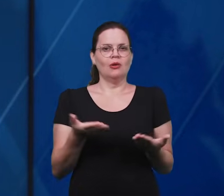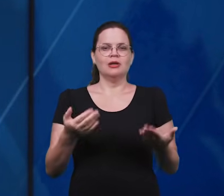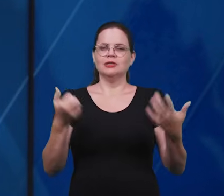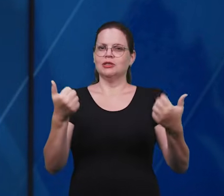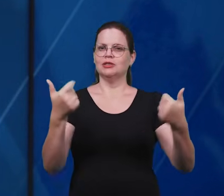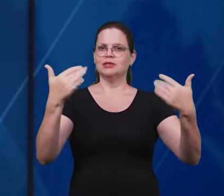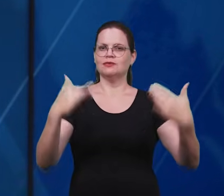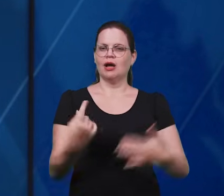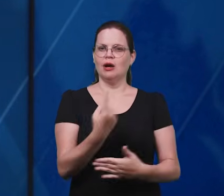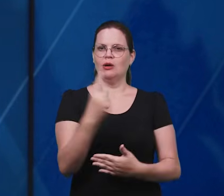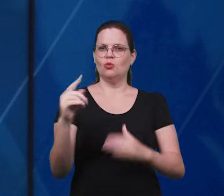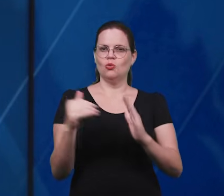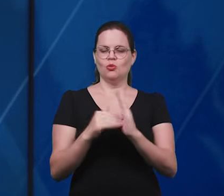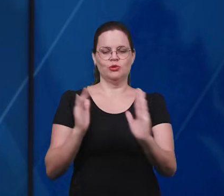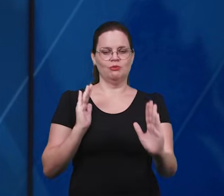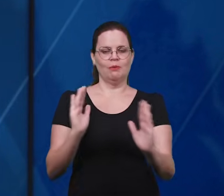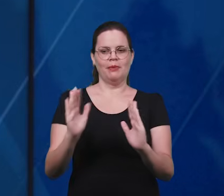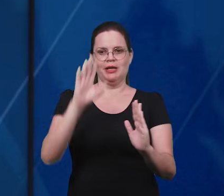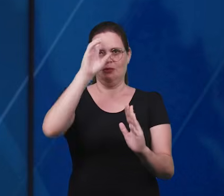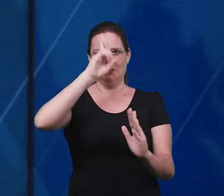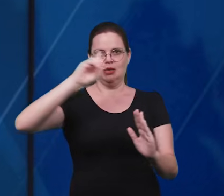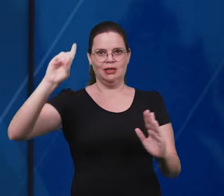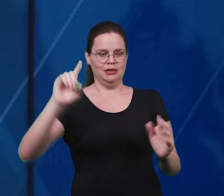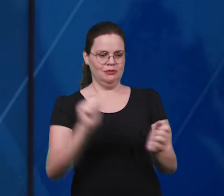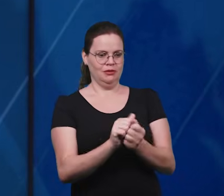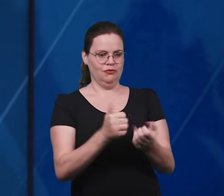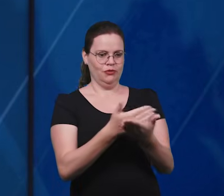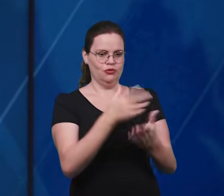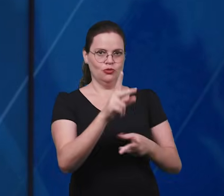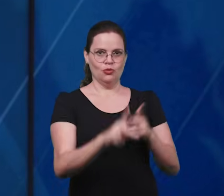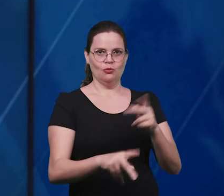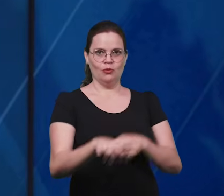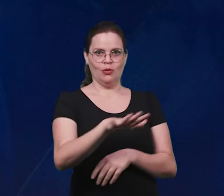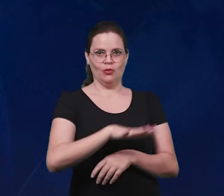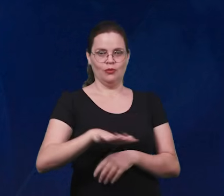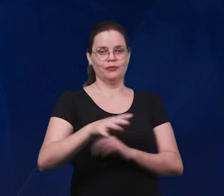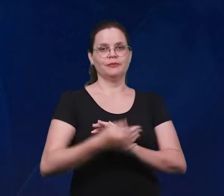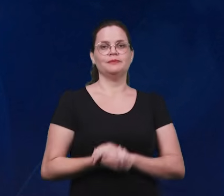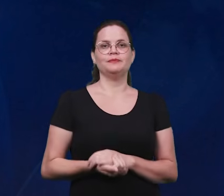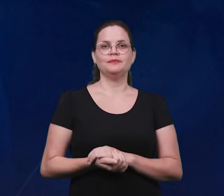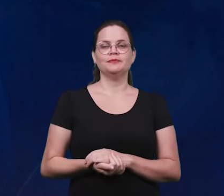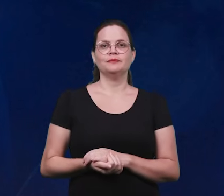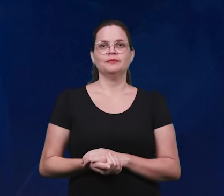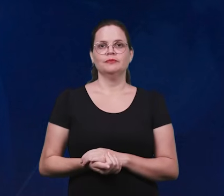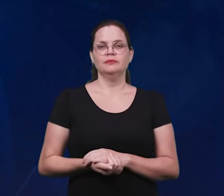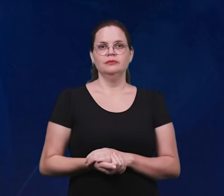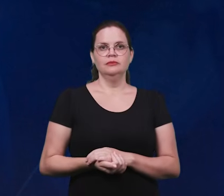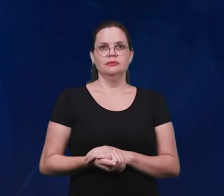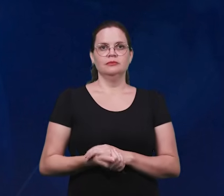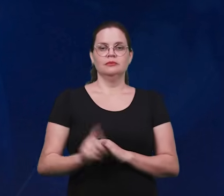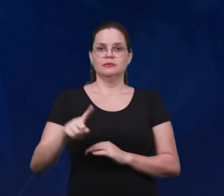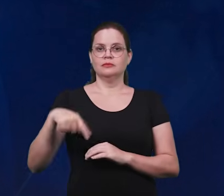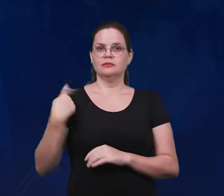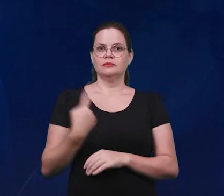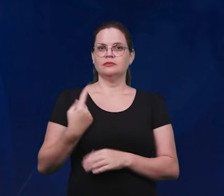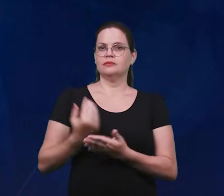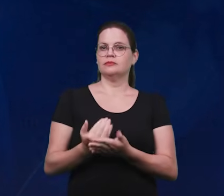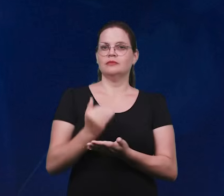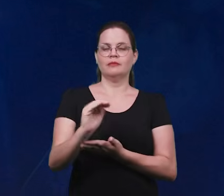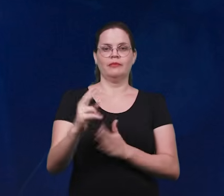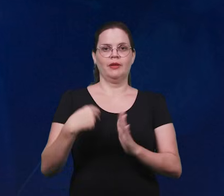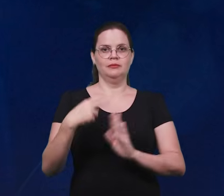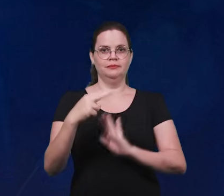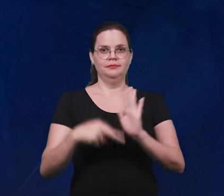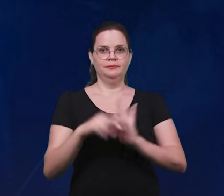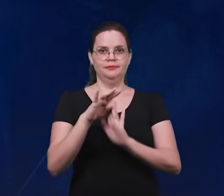Última Etapa da Jornada de Deus com o seu povo. E nós vamos então começar pela